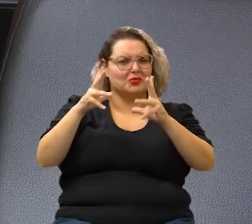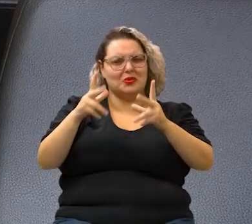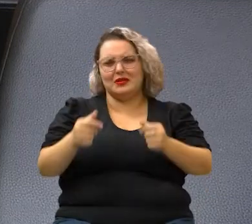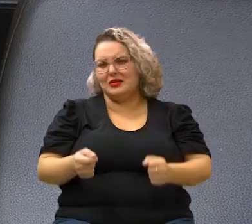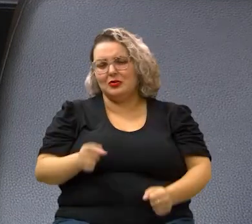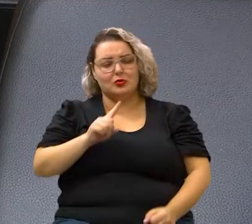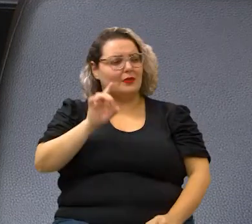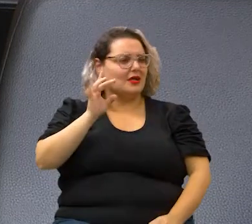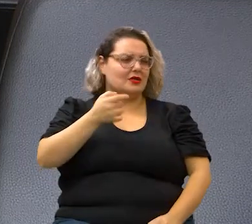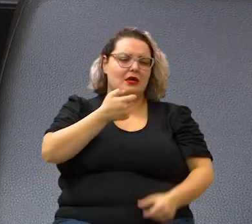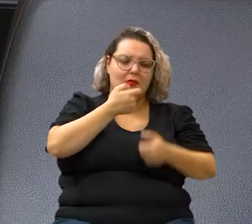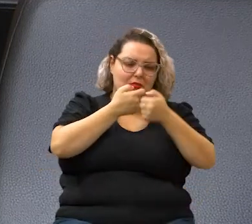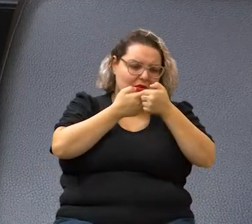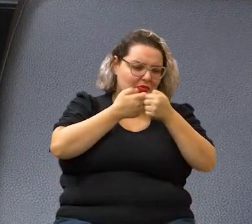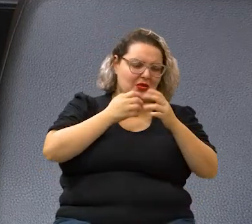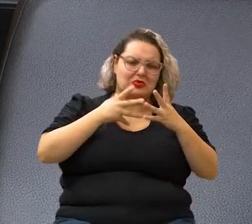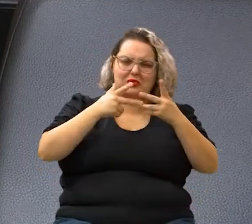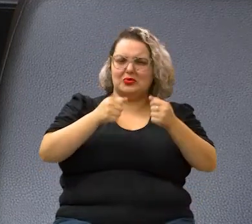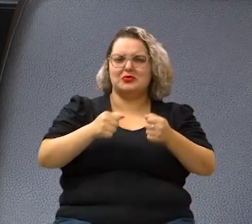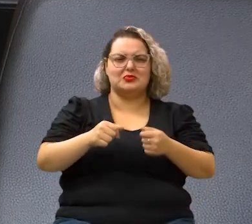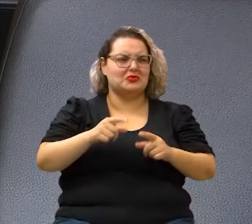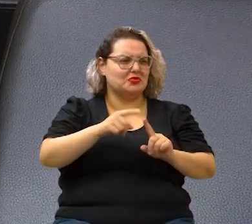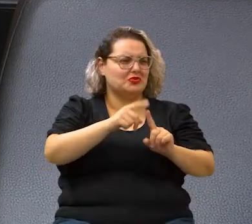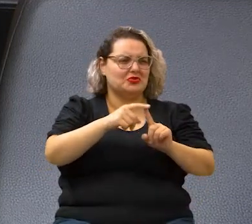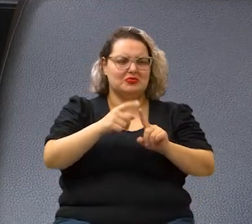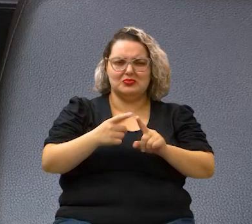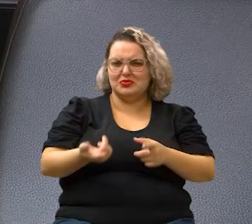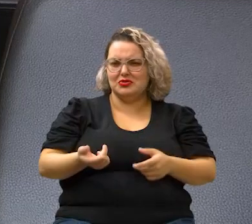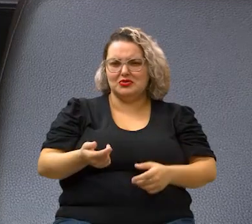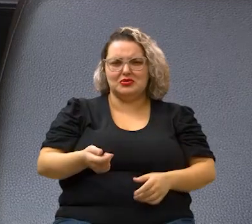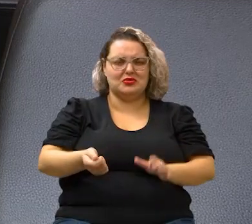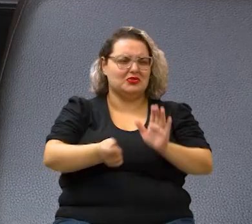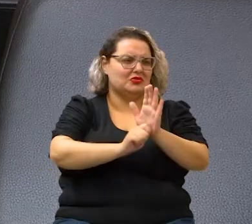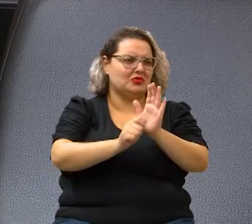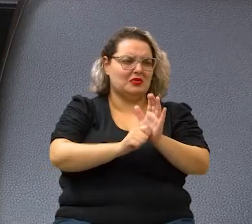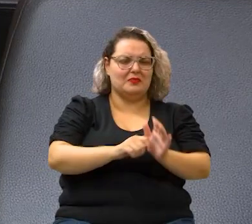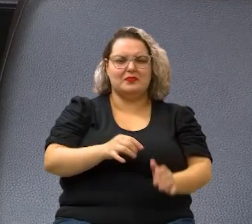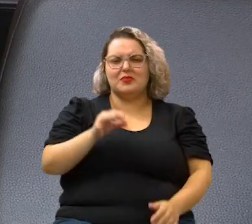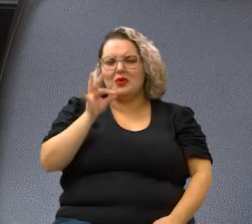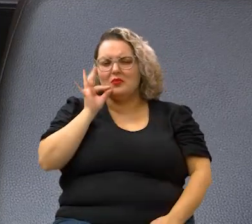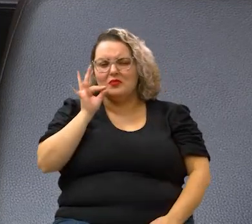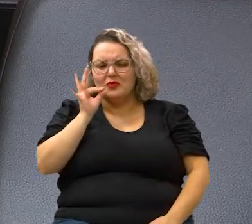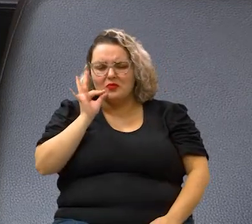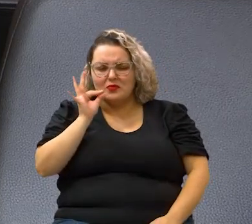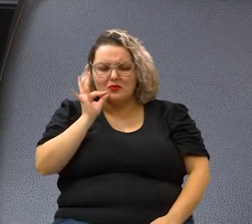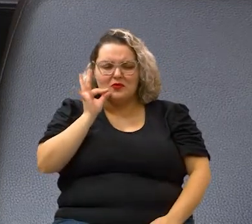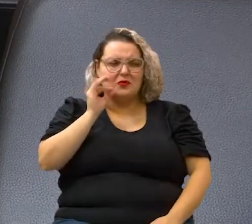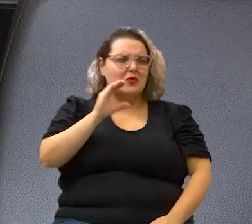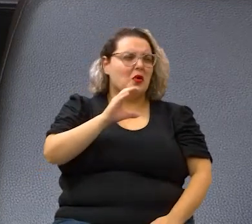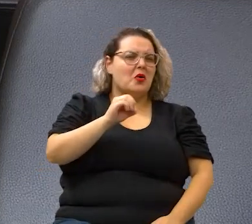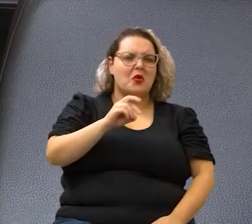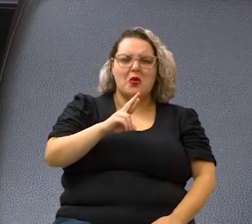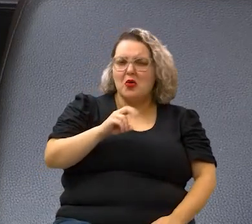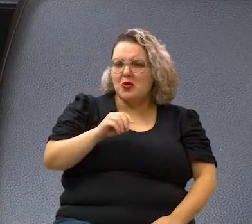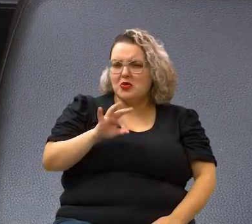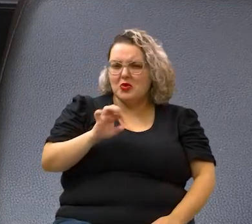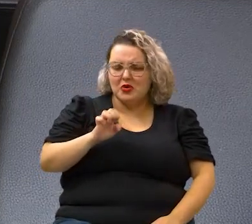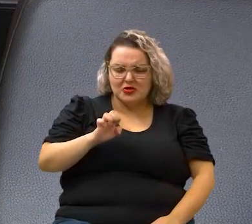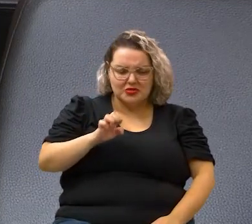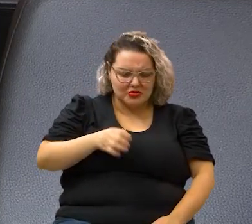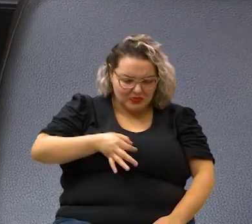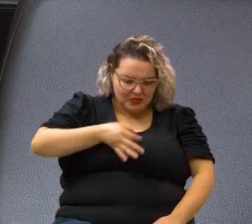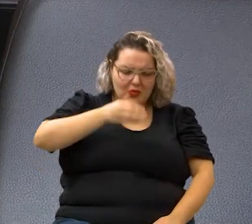mudou completamente. Existem tudo que é droga. Você encontra pessoas fumando maconha, você encontra pessoas com